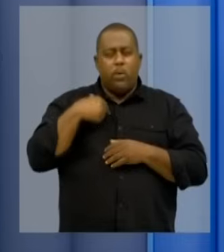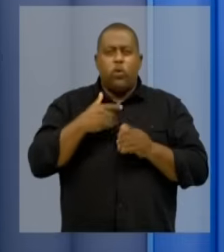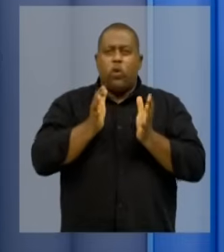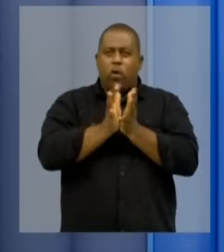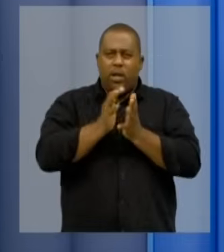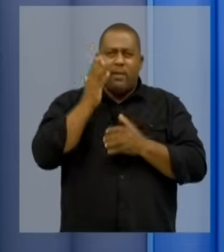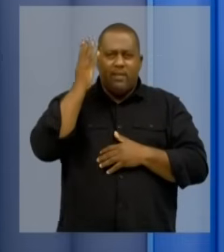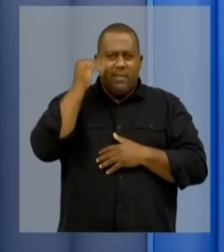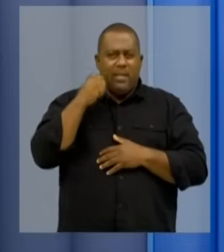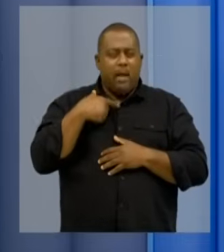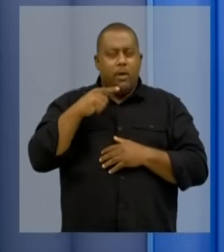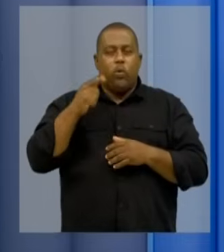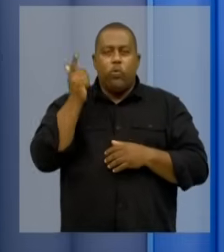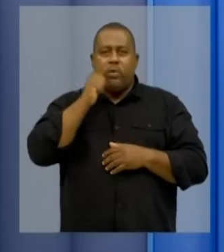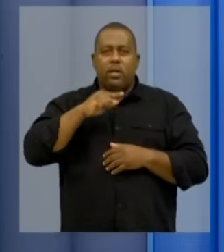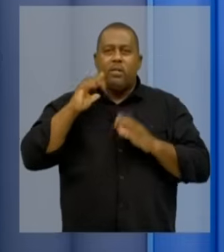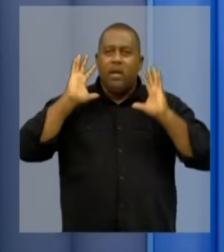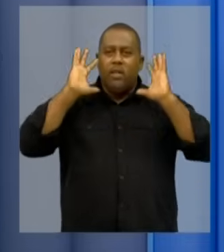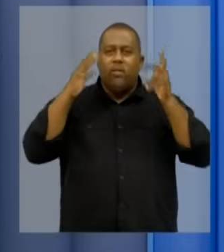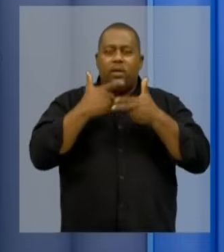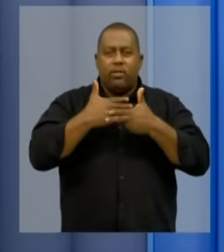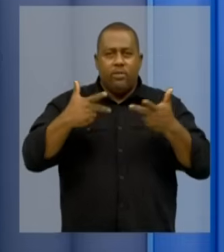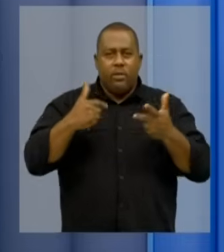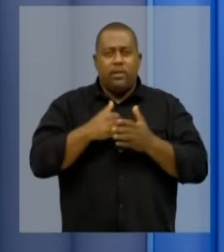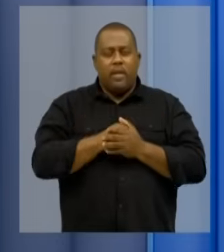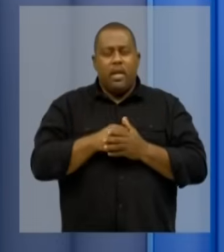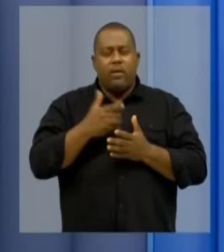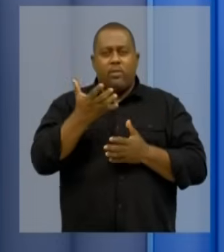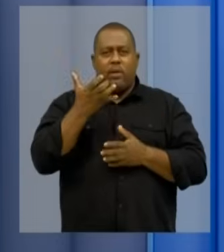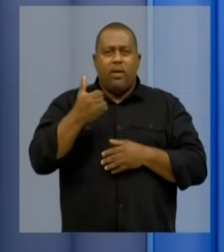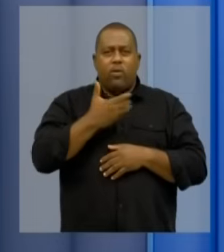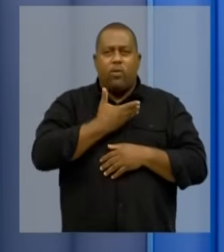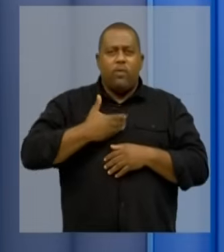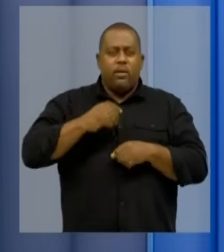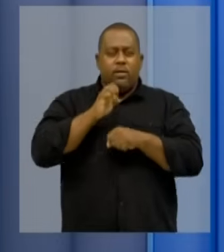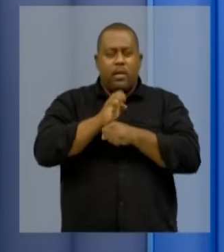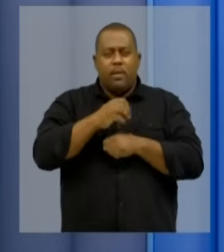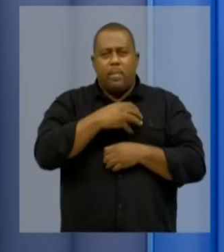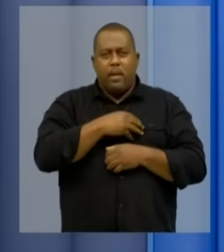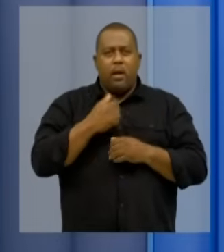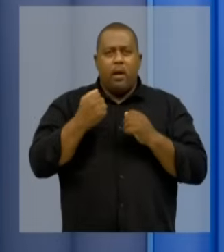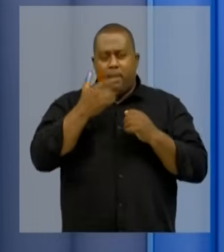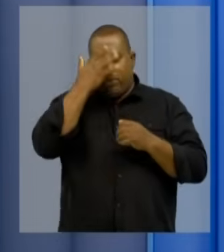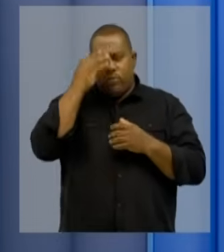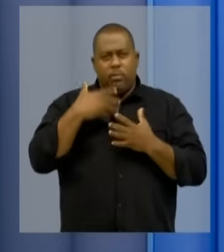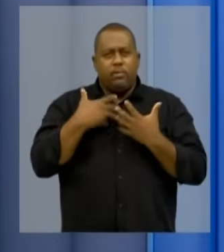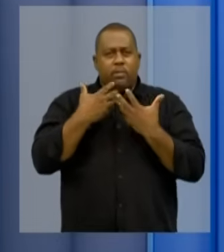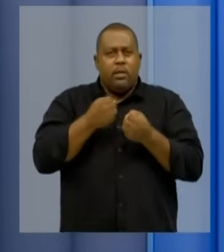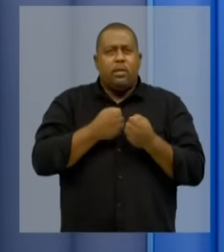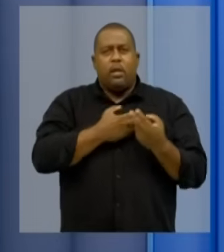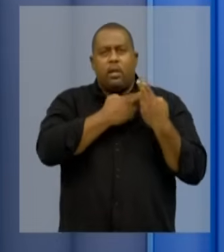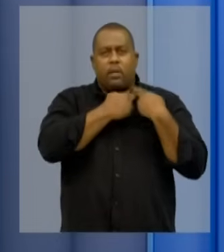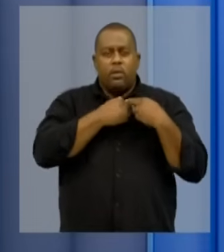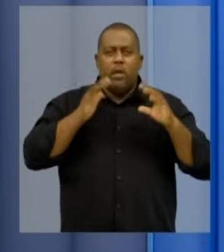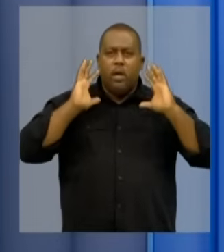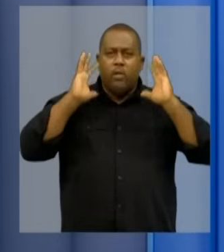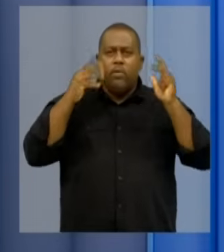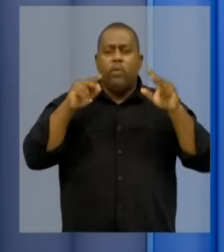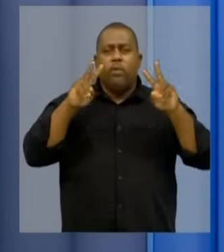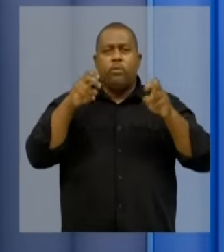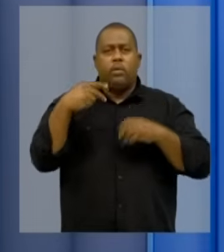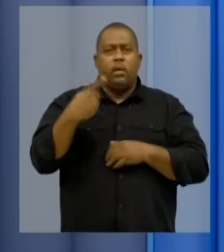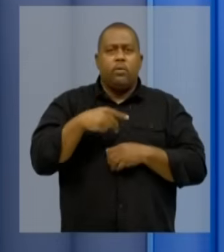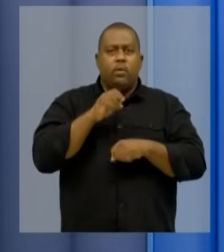chegava para resolver as coisas. E o que nós queremos para o governo do estado da Bahia é alguém que possa chamar para si a responsabilidade e resolver os assuntos do nosso